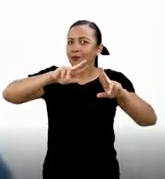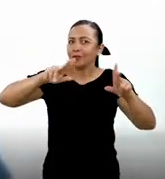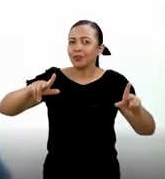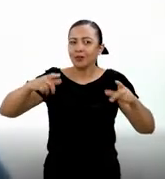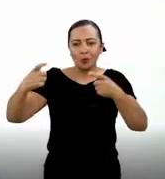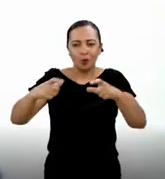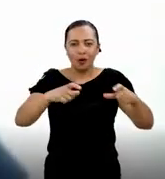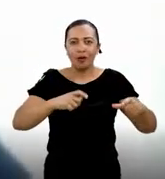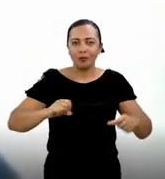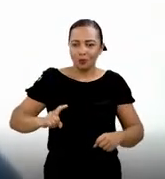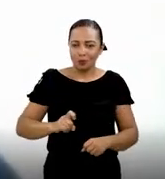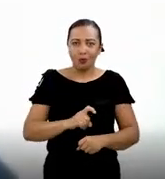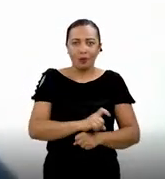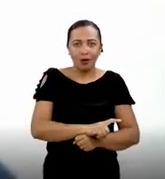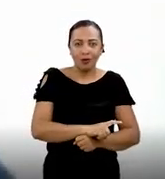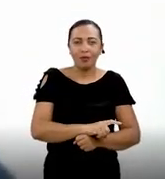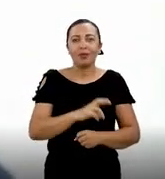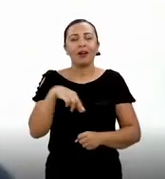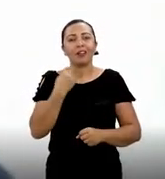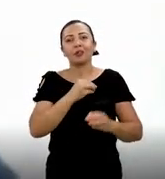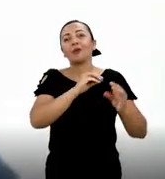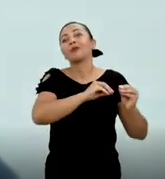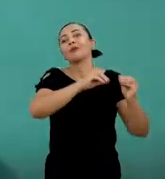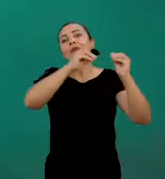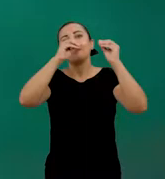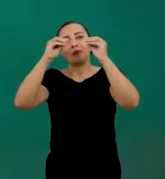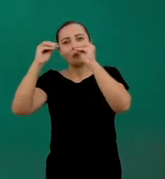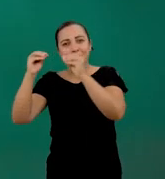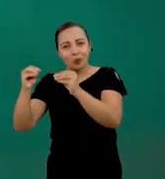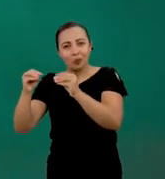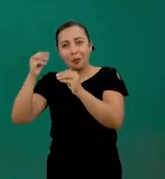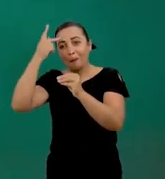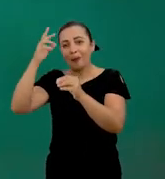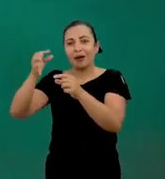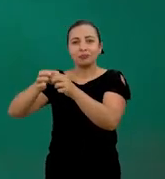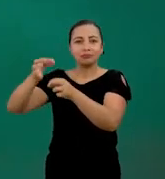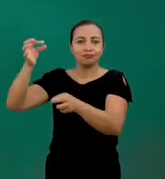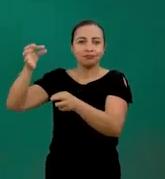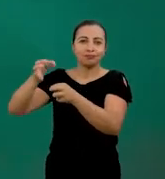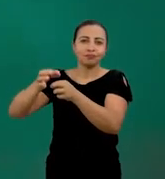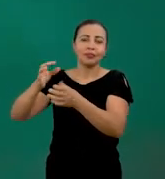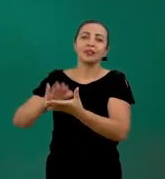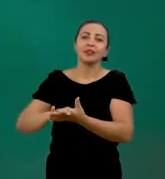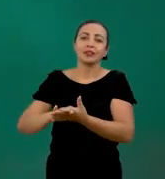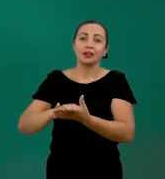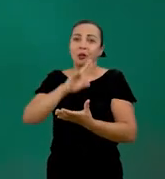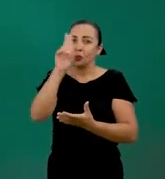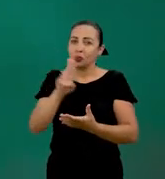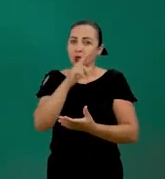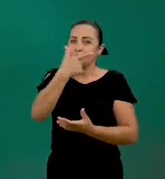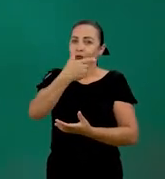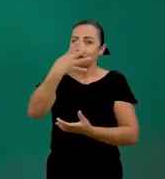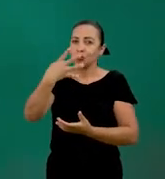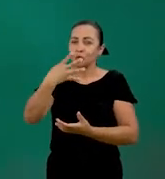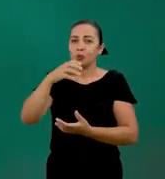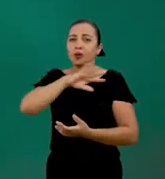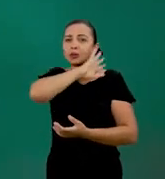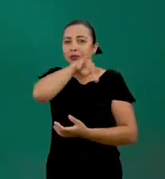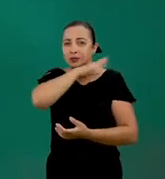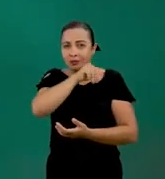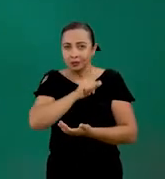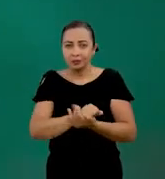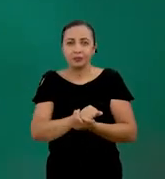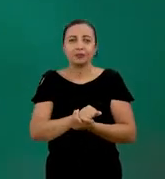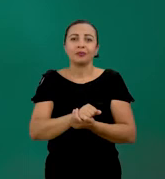Aí sim que a gente pode experimento in vivo então nós utilizamos 24 animais fizemos